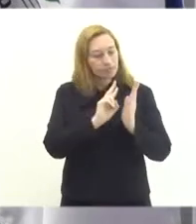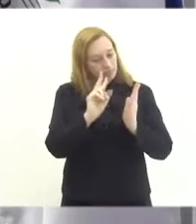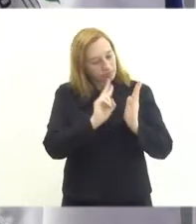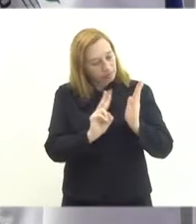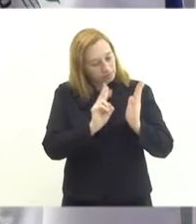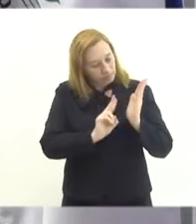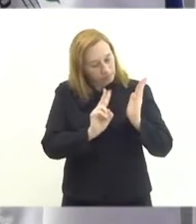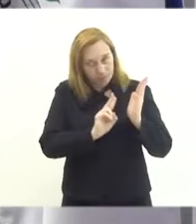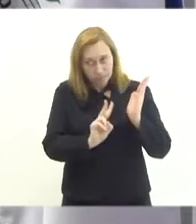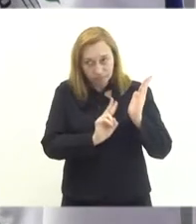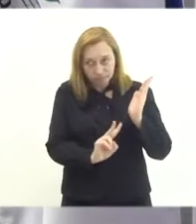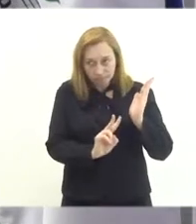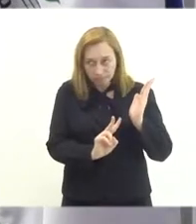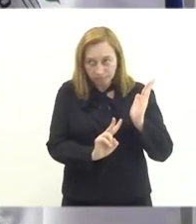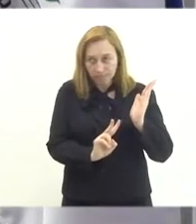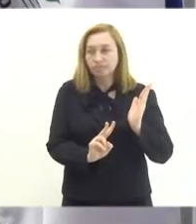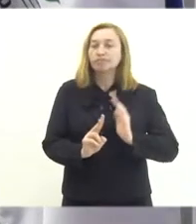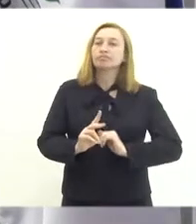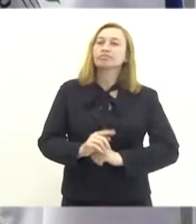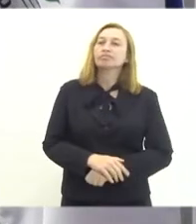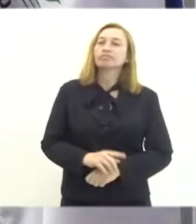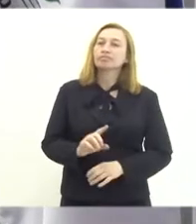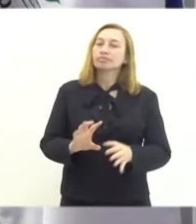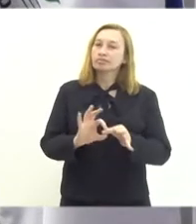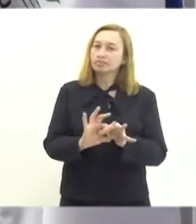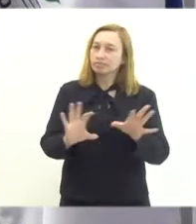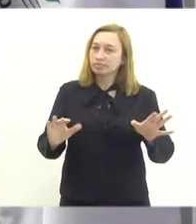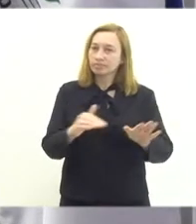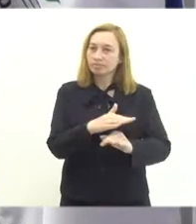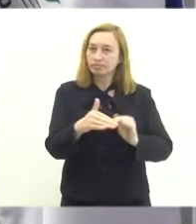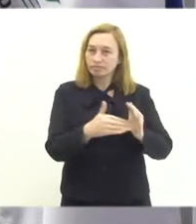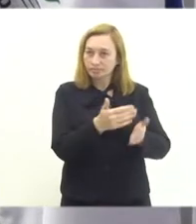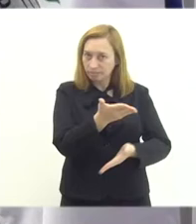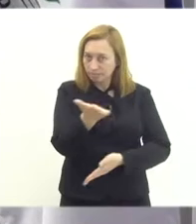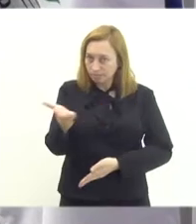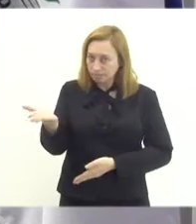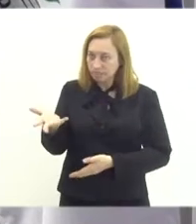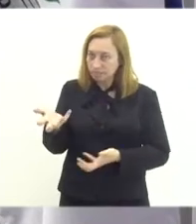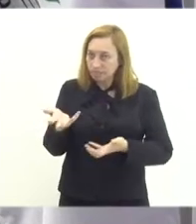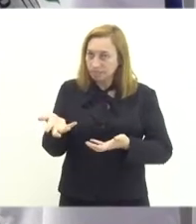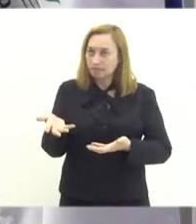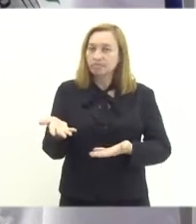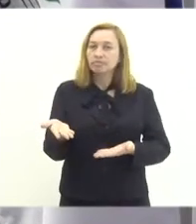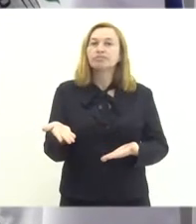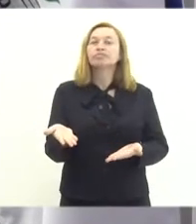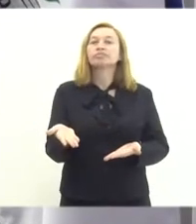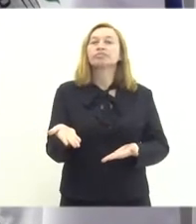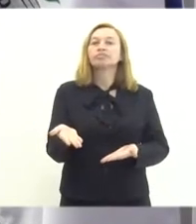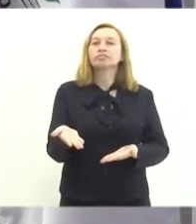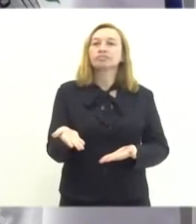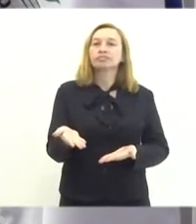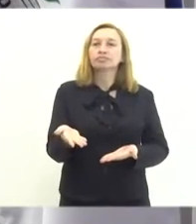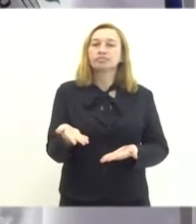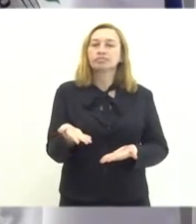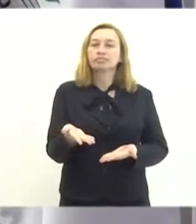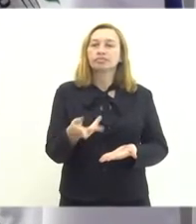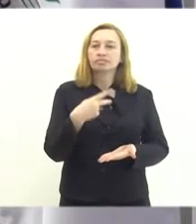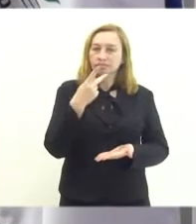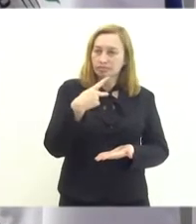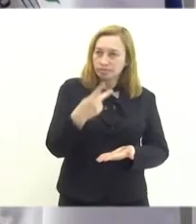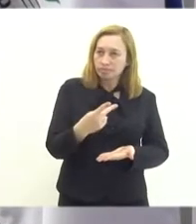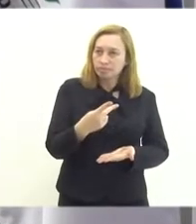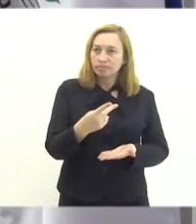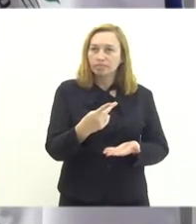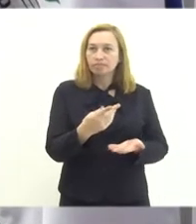dessa dessa minha fala eu vou abrir para que todos que queiram participar possam se fazer o uso da